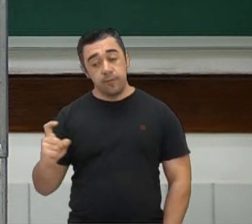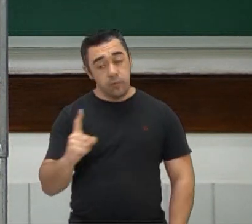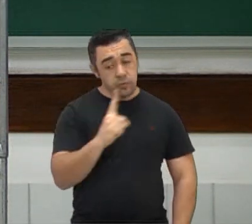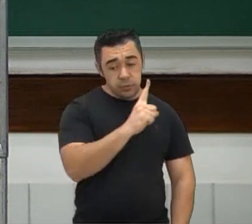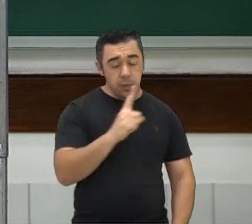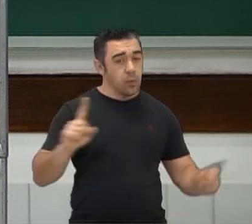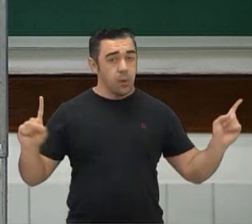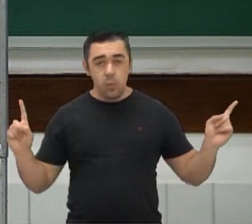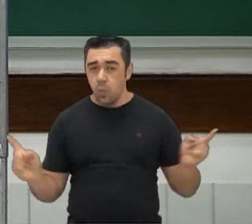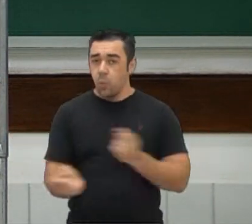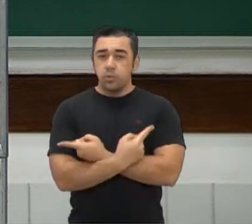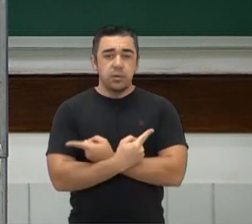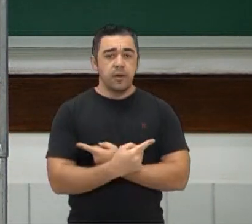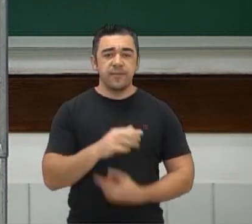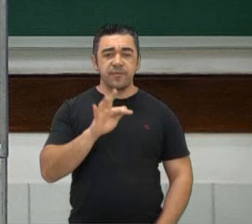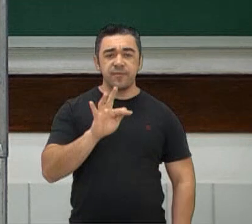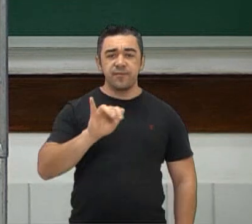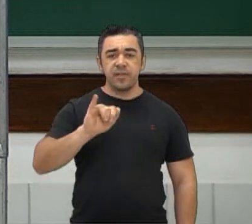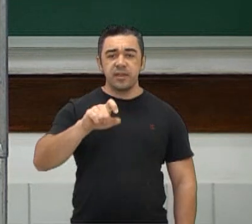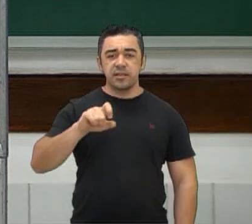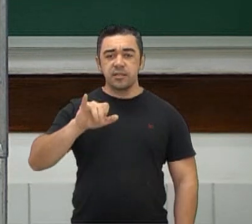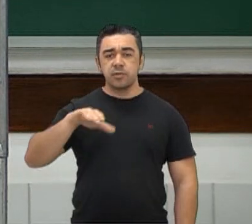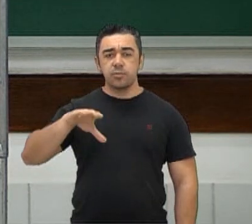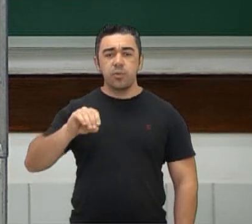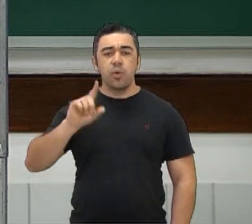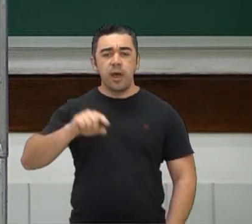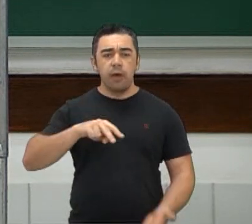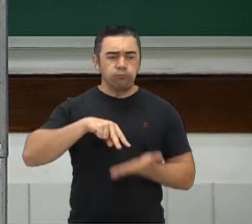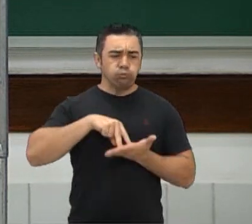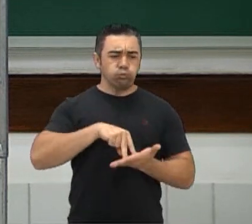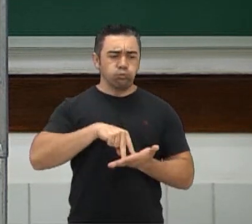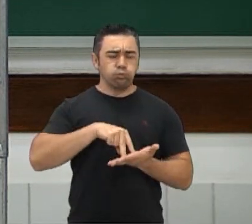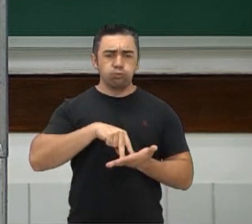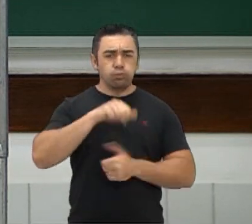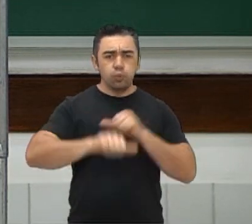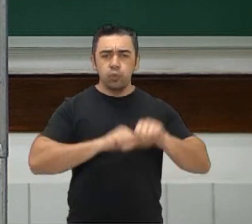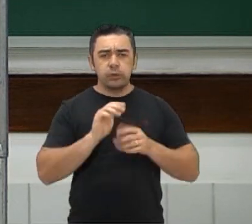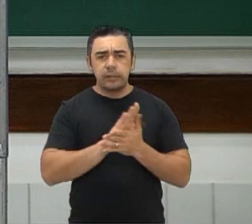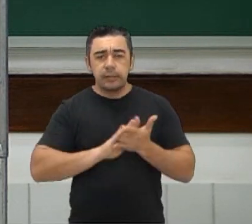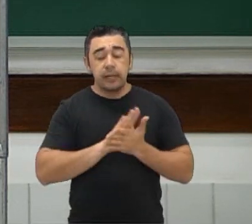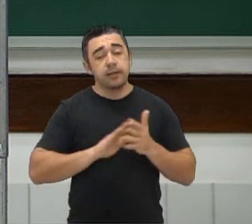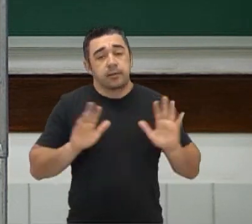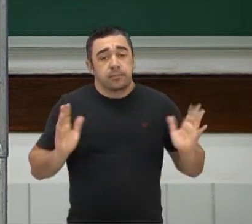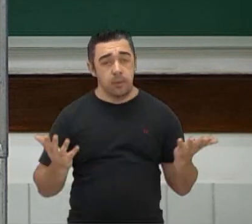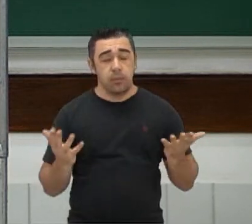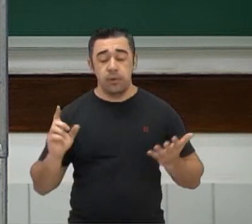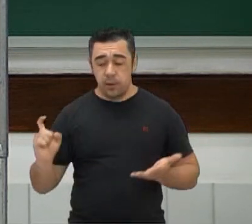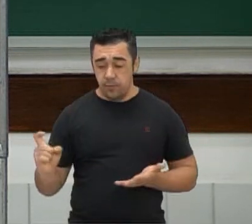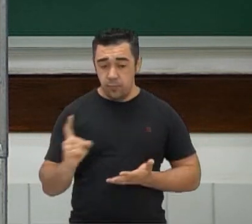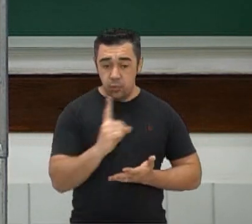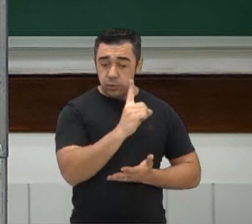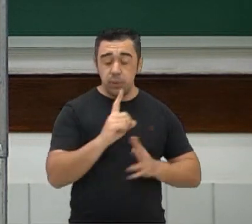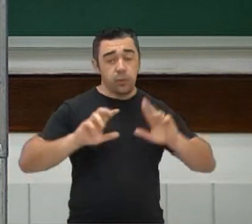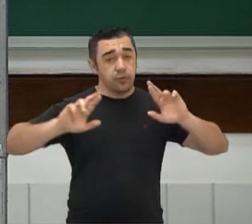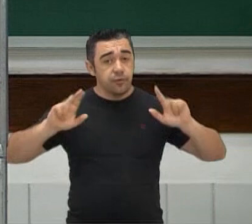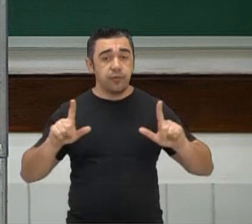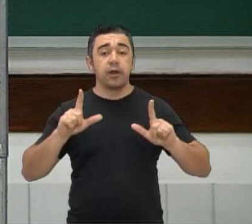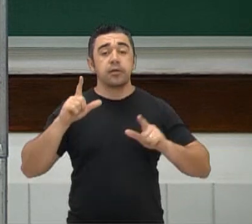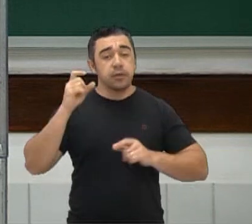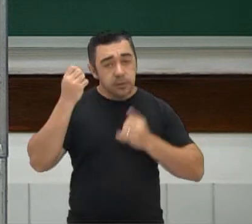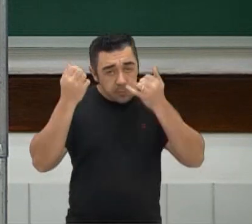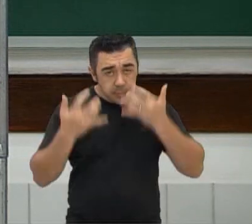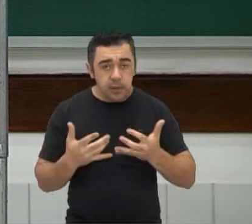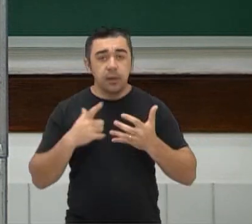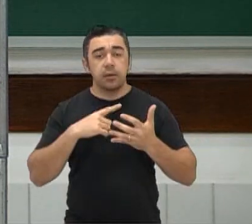fixismo. Fixismo é uma coisa fixa, que não muda, que não se altera. Evolucionismo justamente é o contrário, né? Os organismos estão se